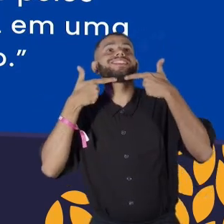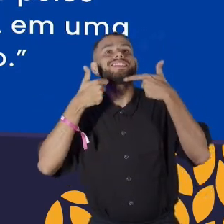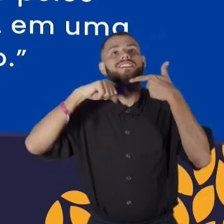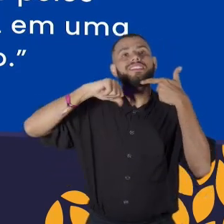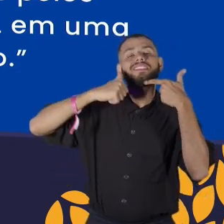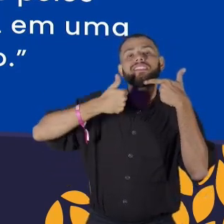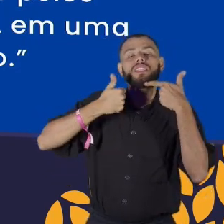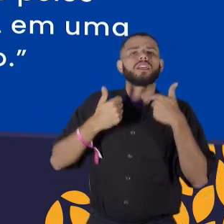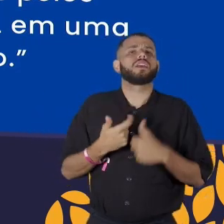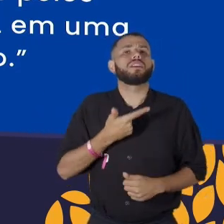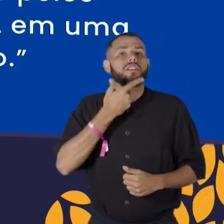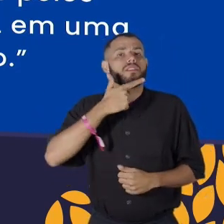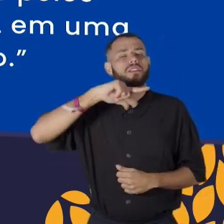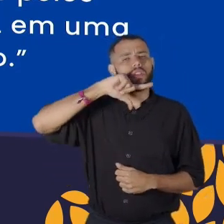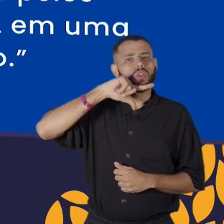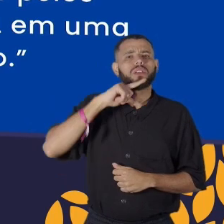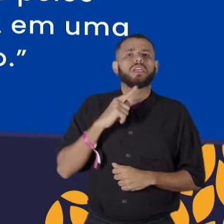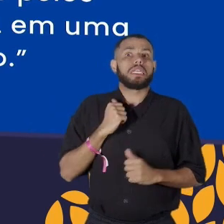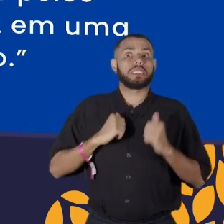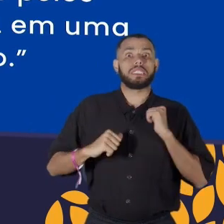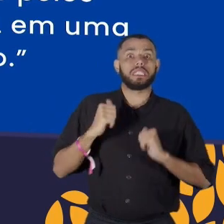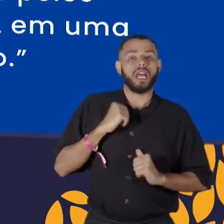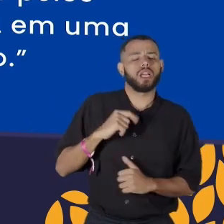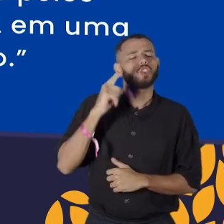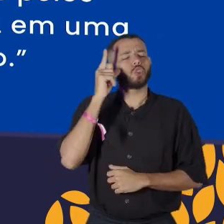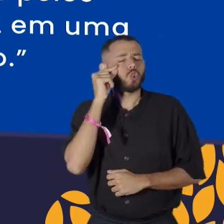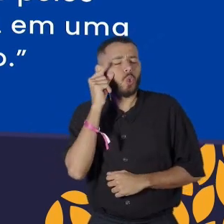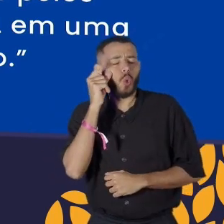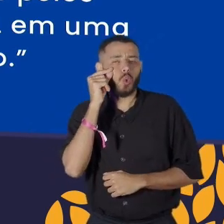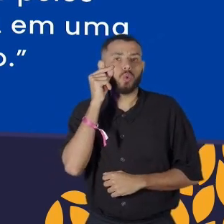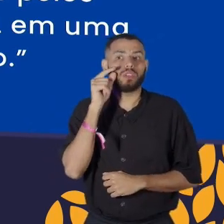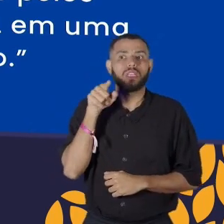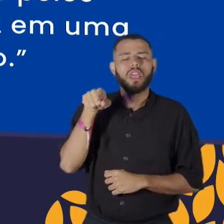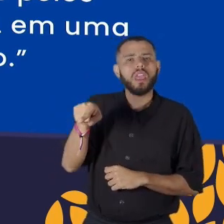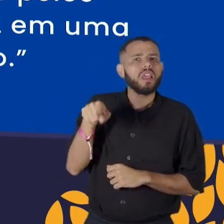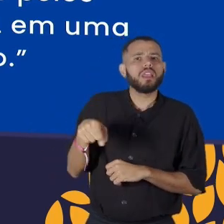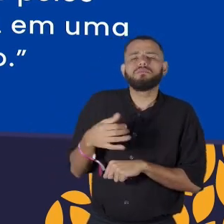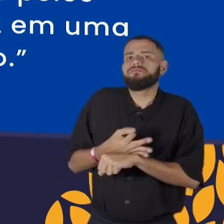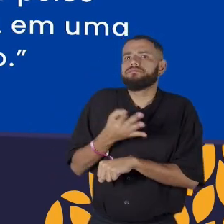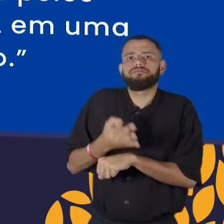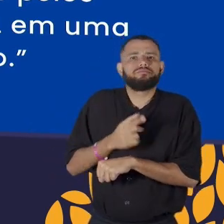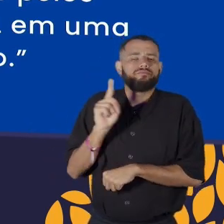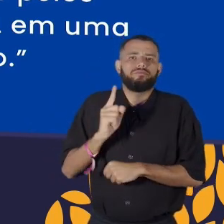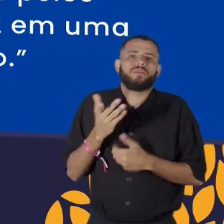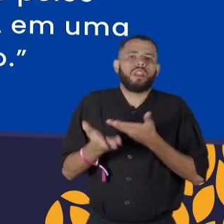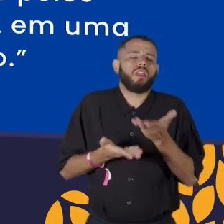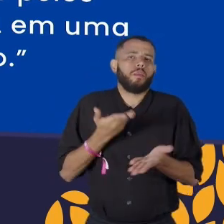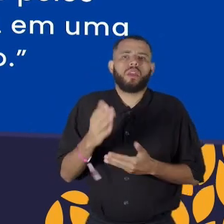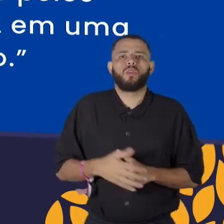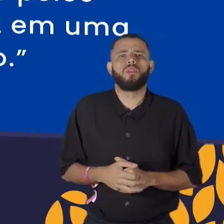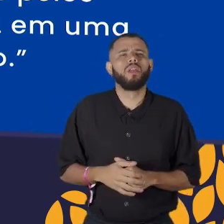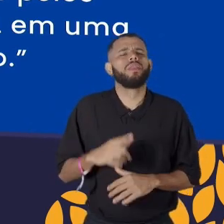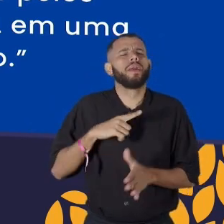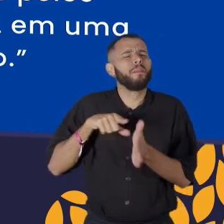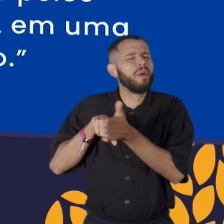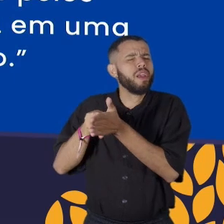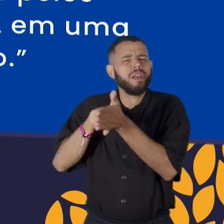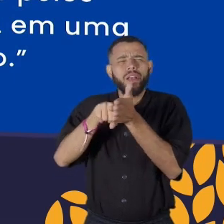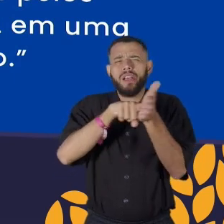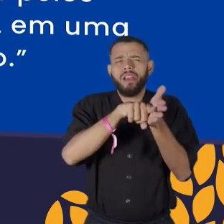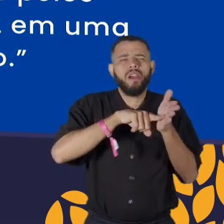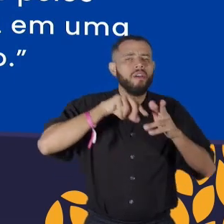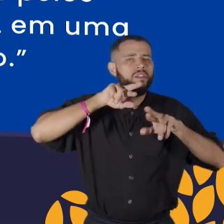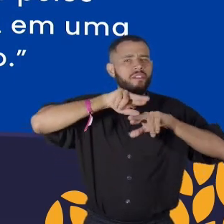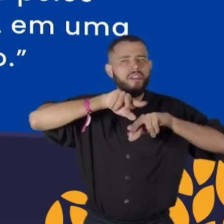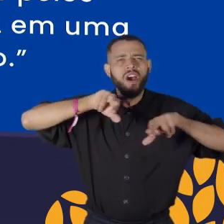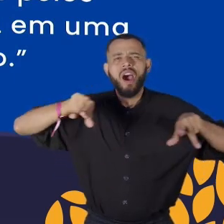população clínica que era resistente ao tratamento. Depois eu vou deixar aqui para vocês. São diversos os estudos, gente.